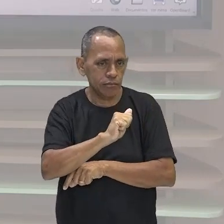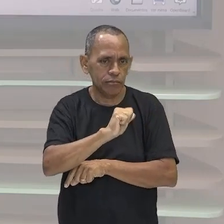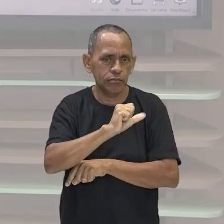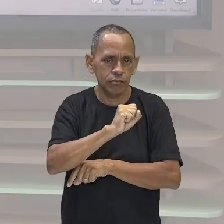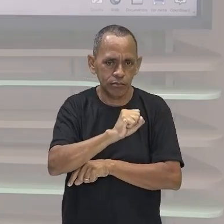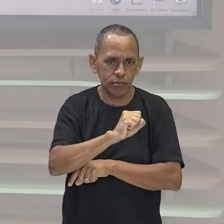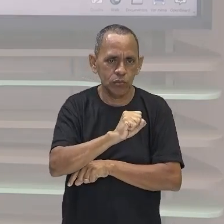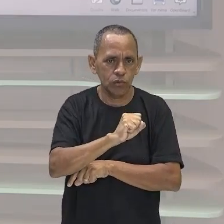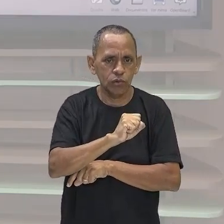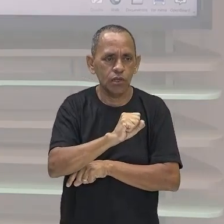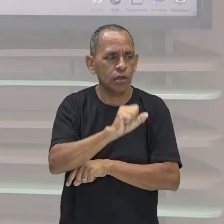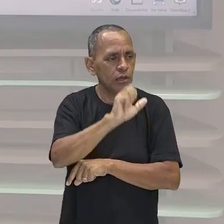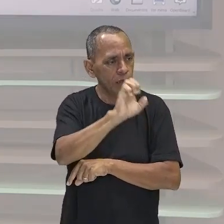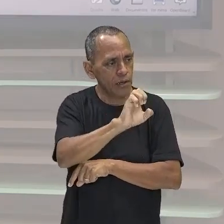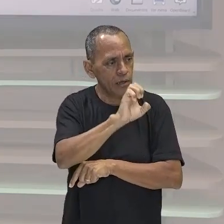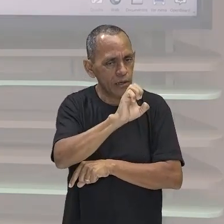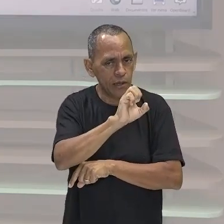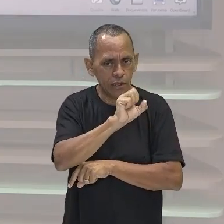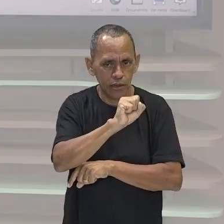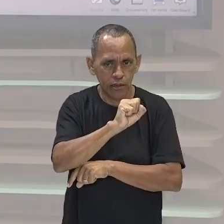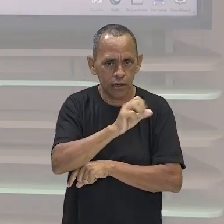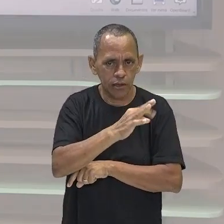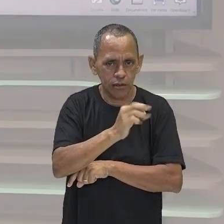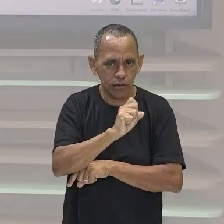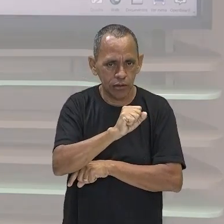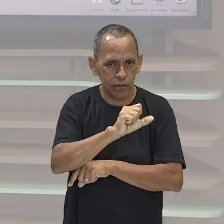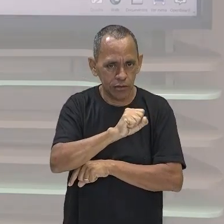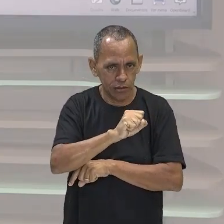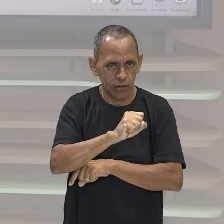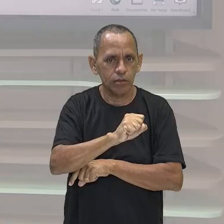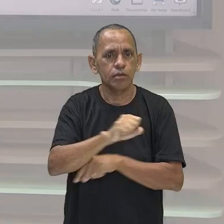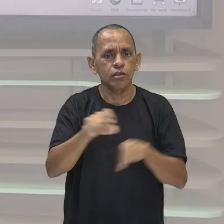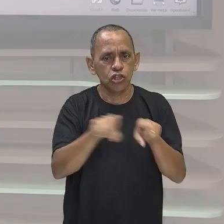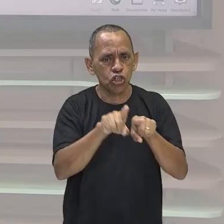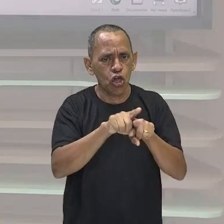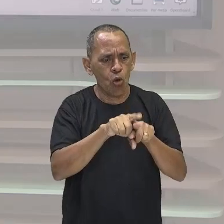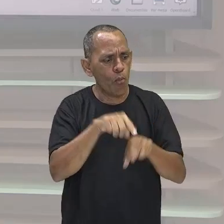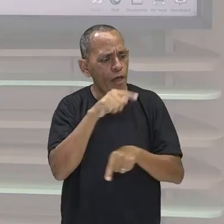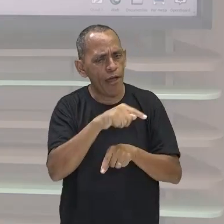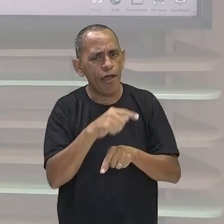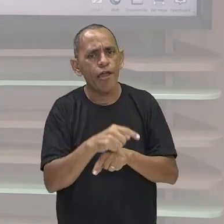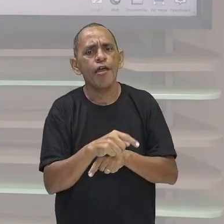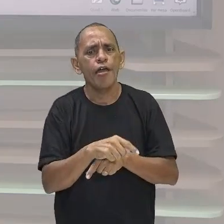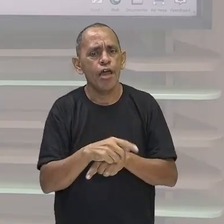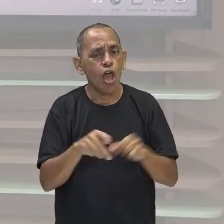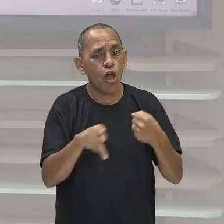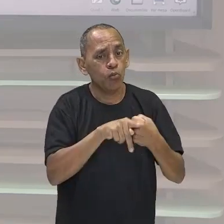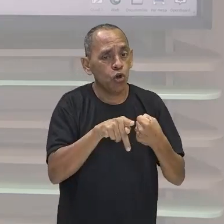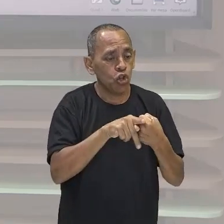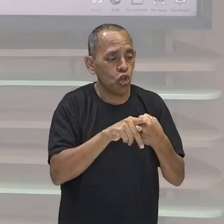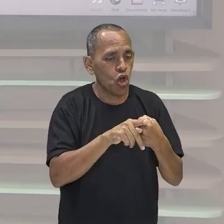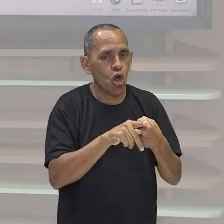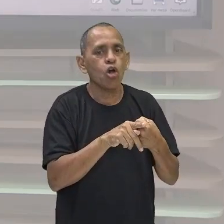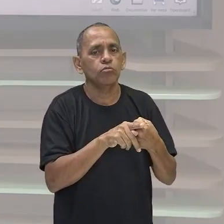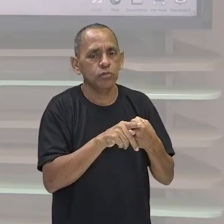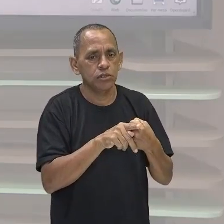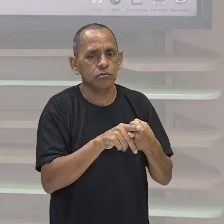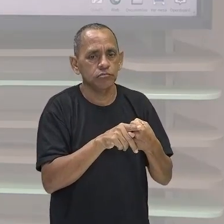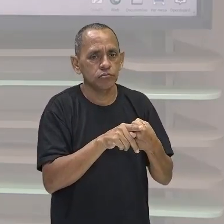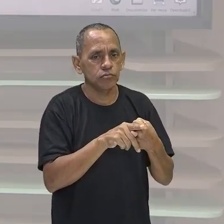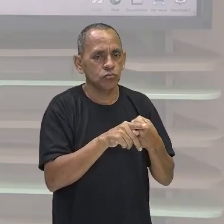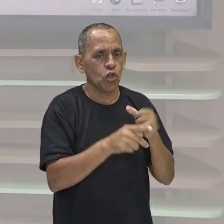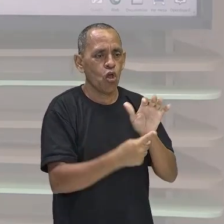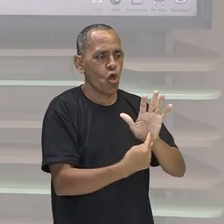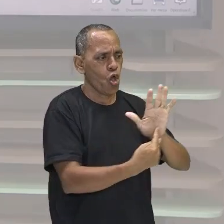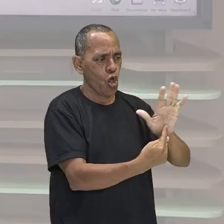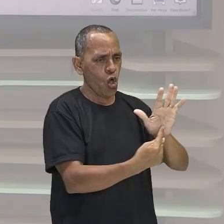demonstrativo que refere às aves, essas aves. Quando ele fala elas, refere-se às aves também, aos urubus.